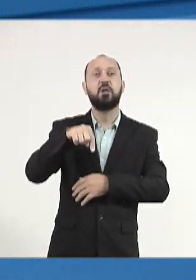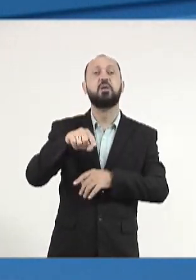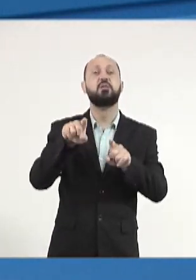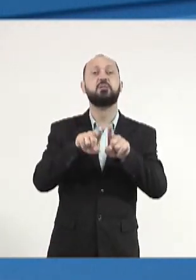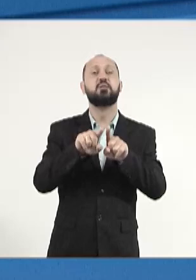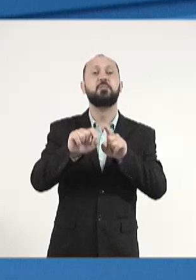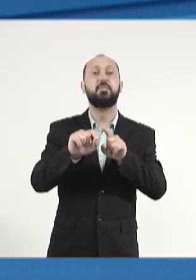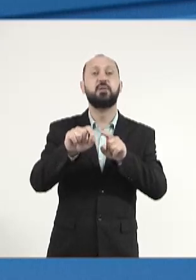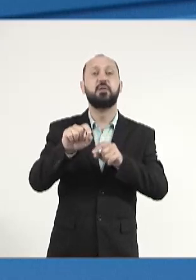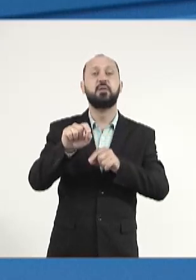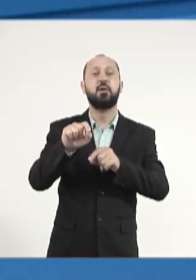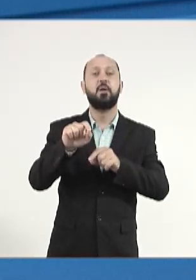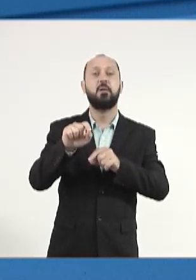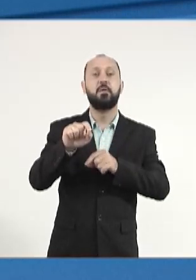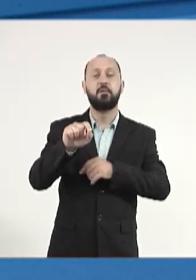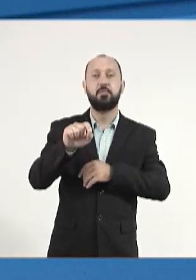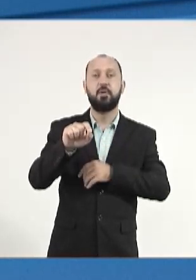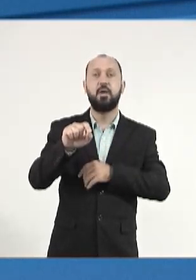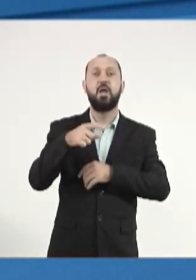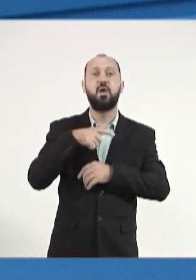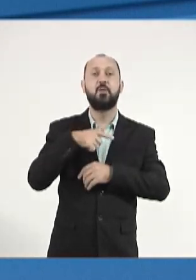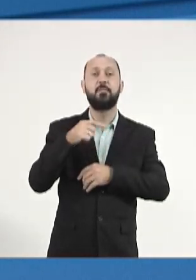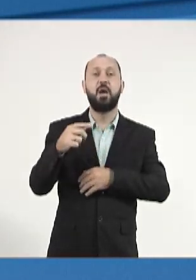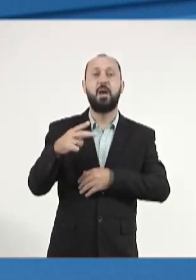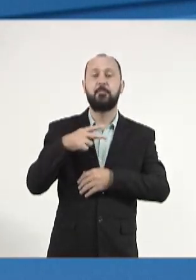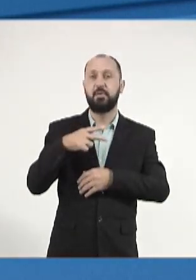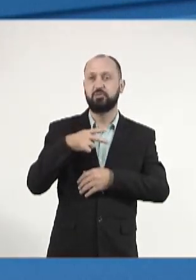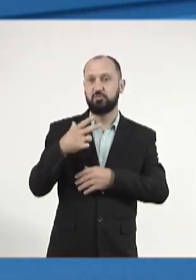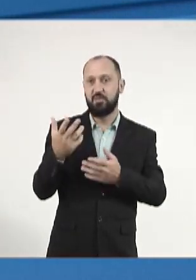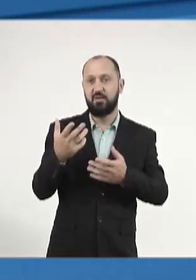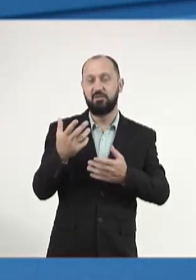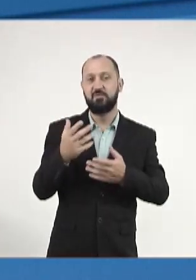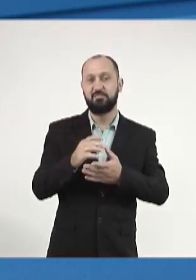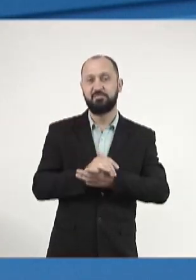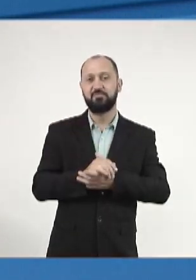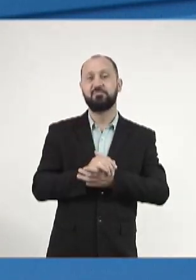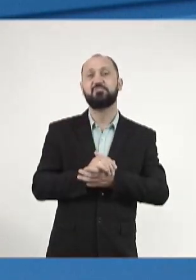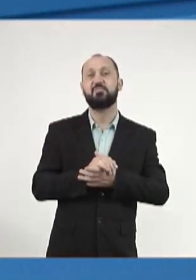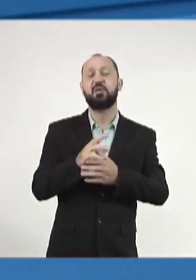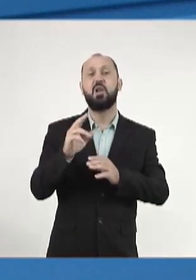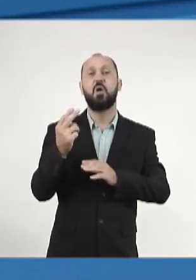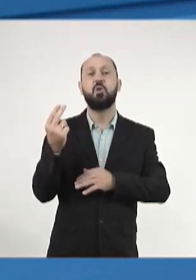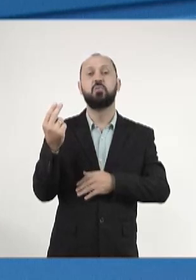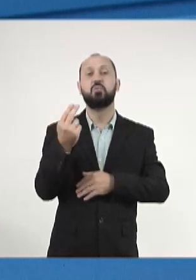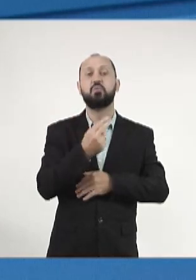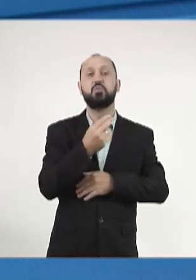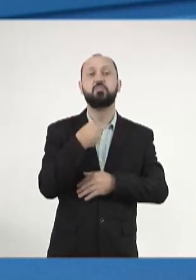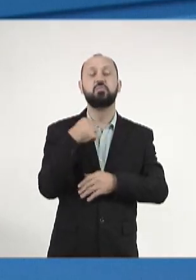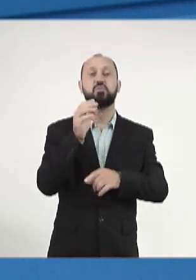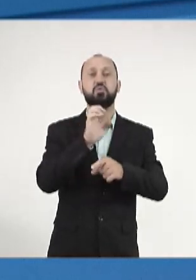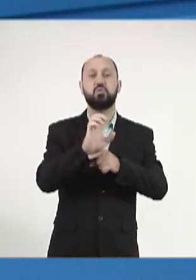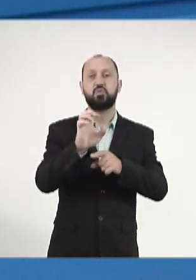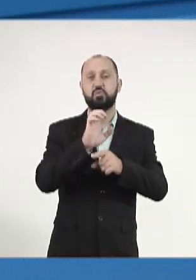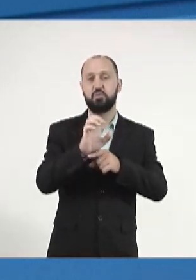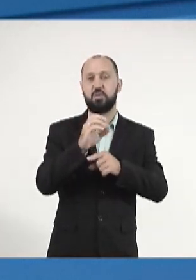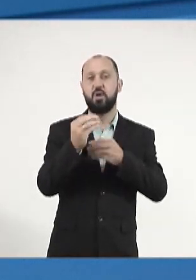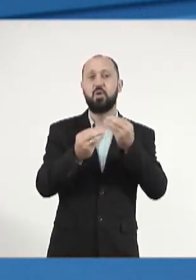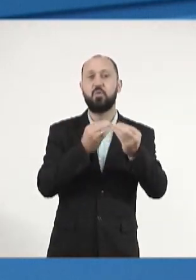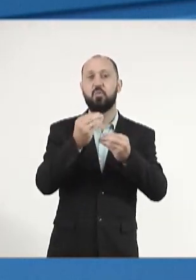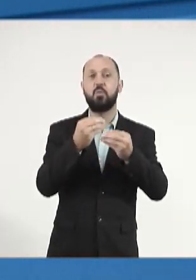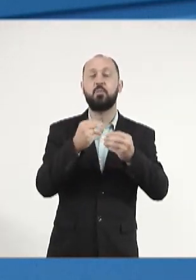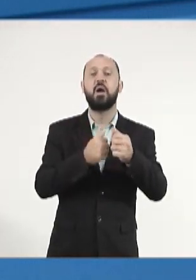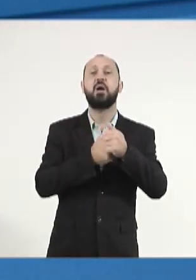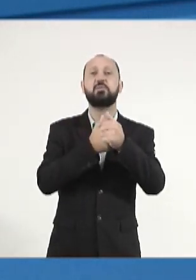também uma assistente particular, ou melhor, ela é nomeada no Estado, né, como